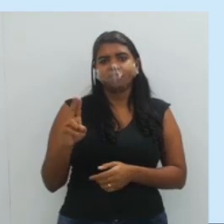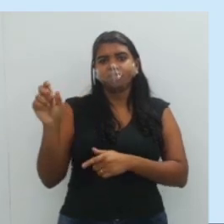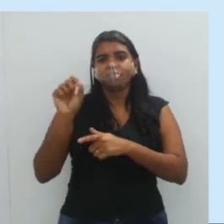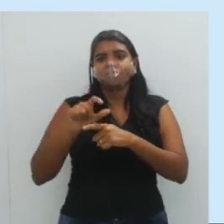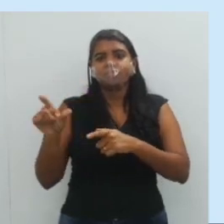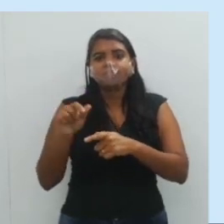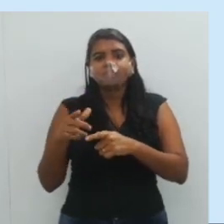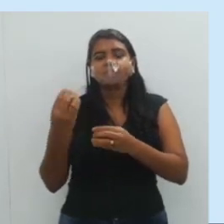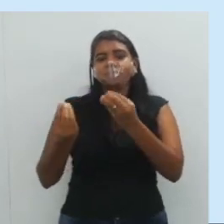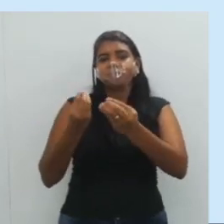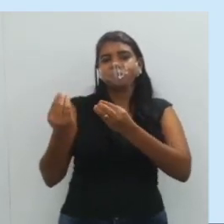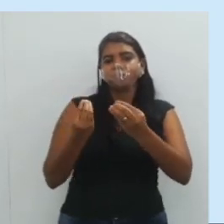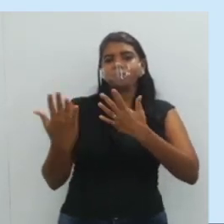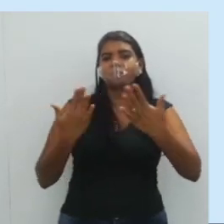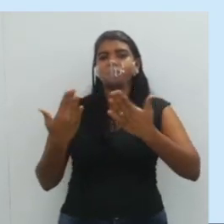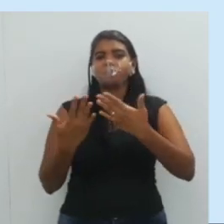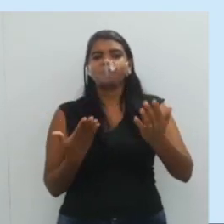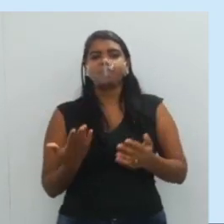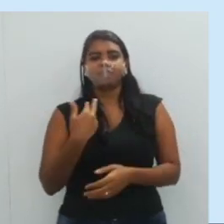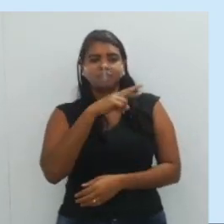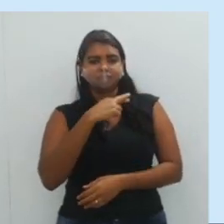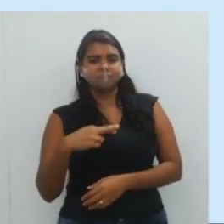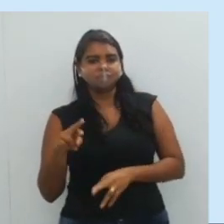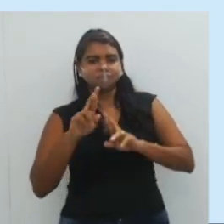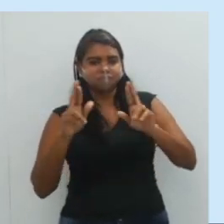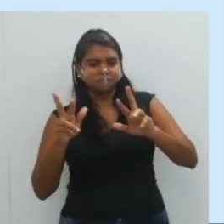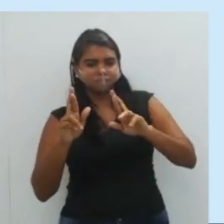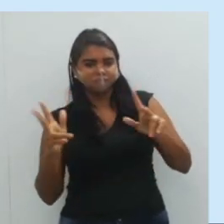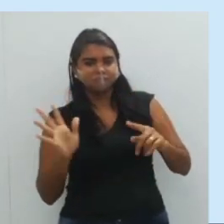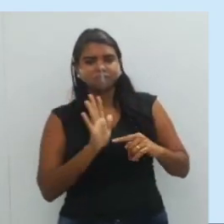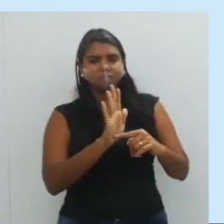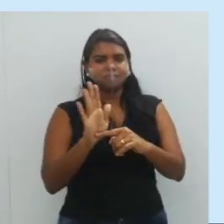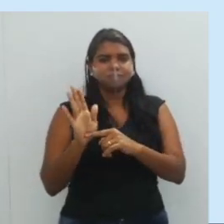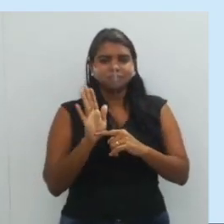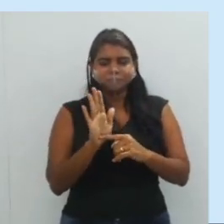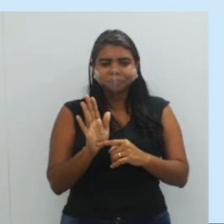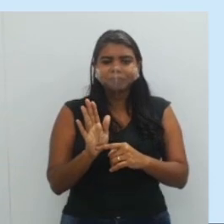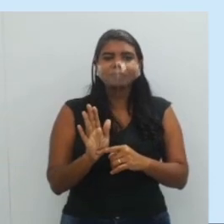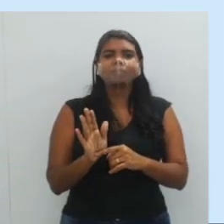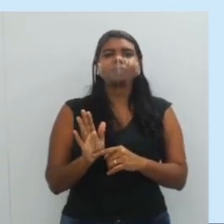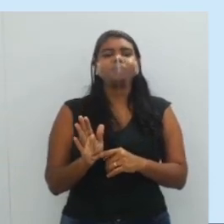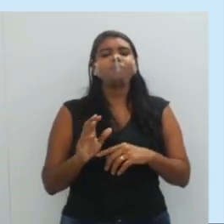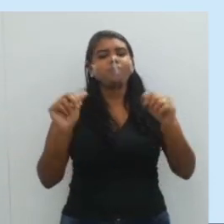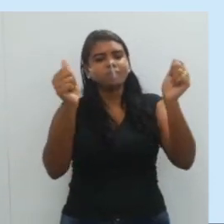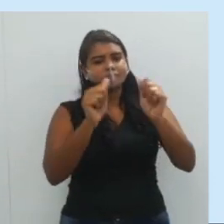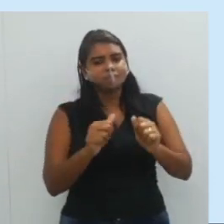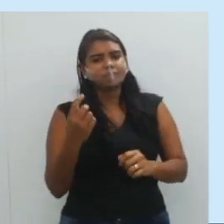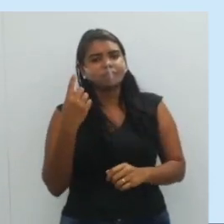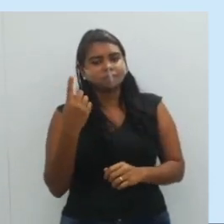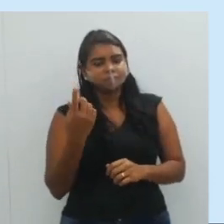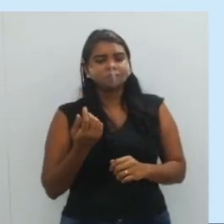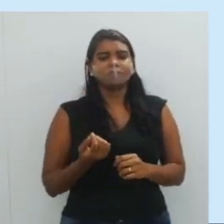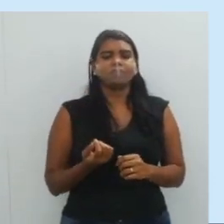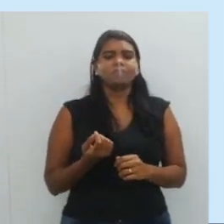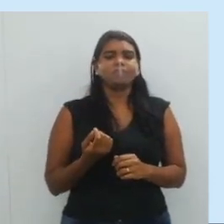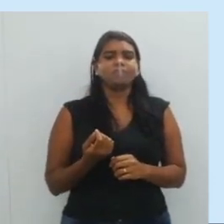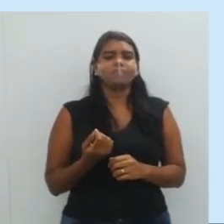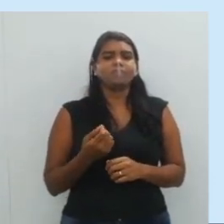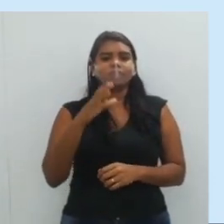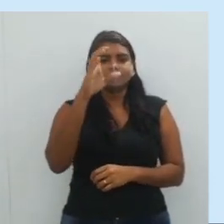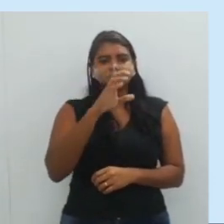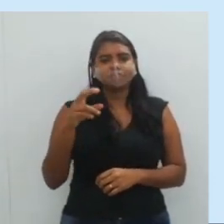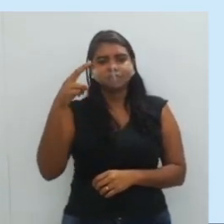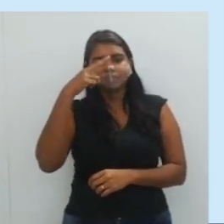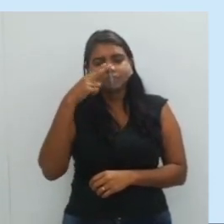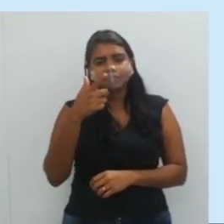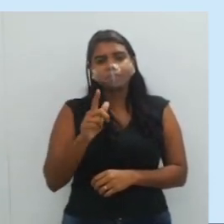sentido religioso, diferentemente dos outros símbolos aí que estão justamente levando para a questão do cristianismo e o